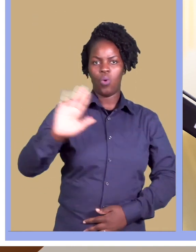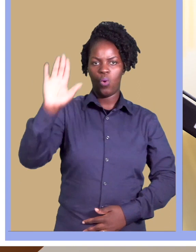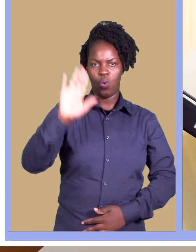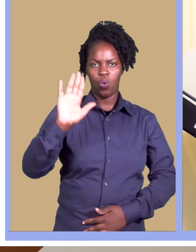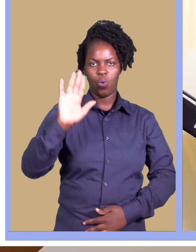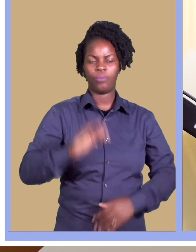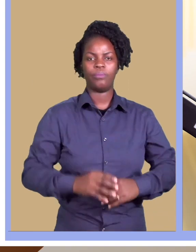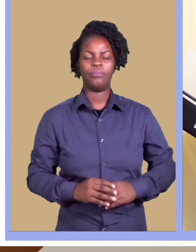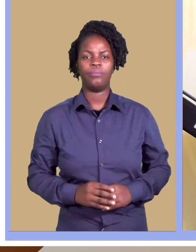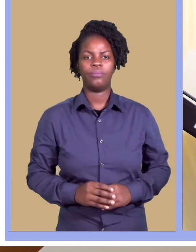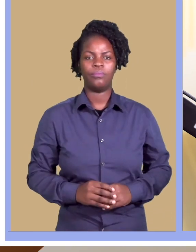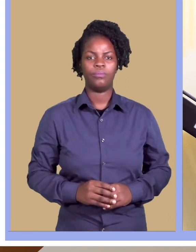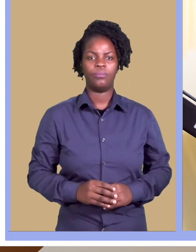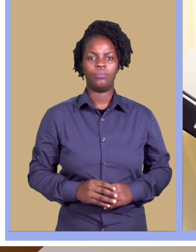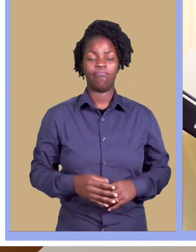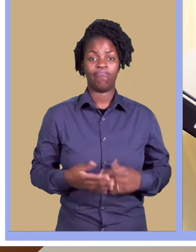azul.